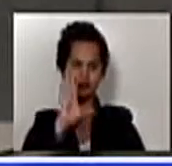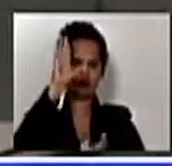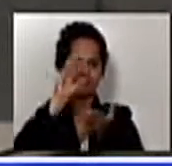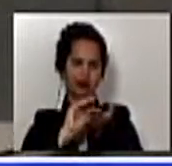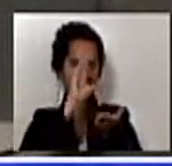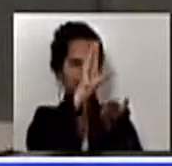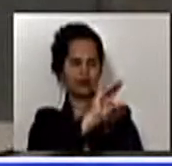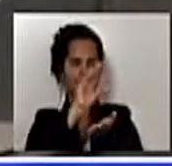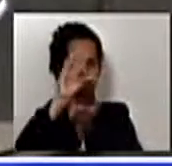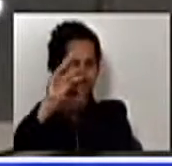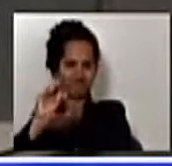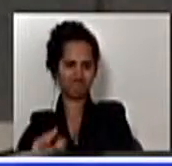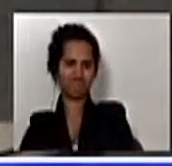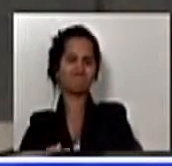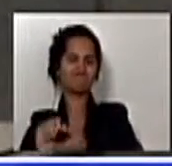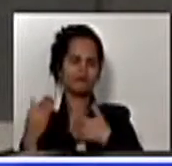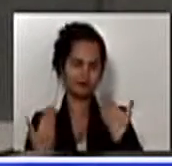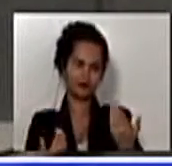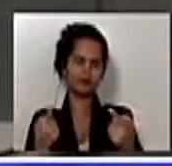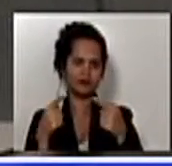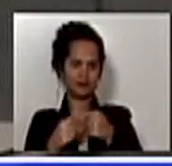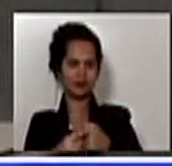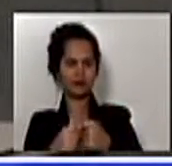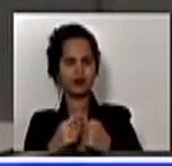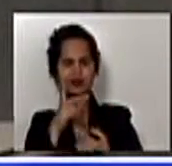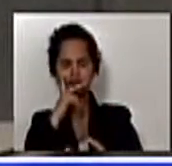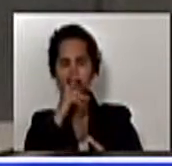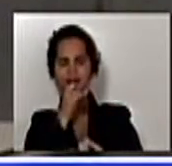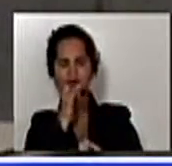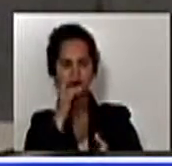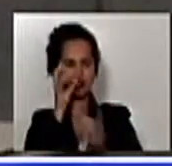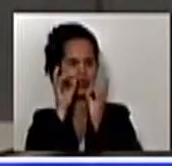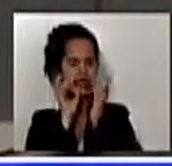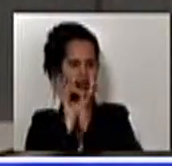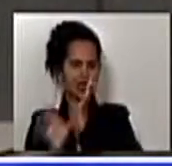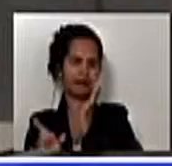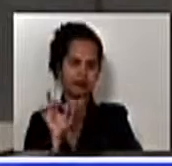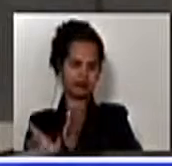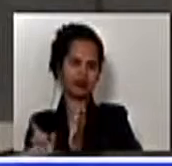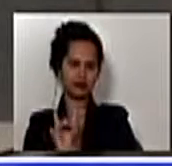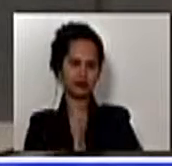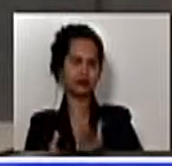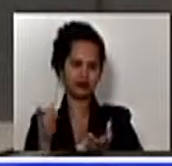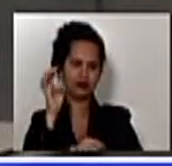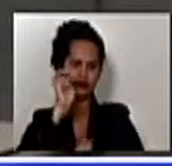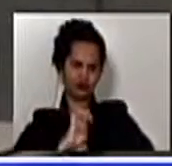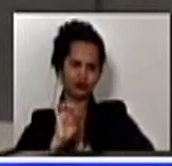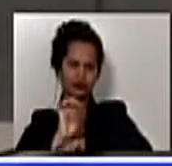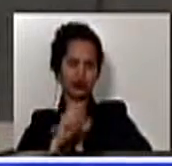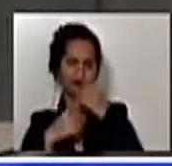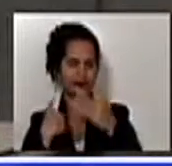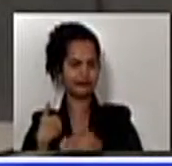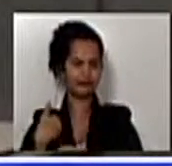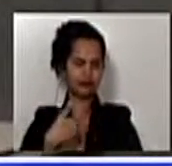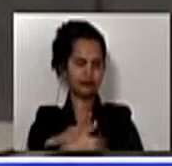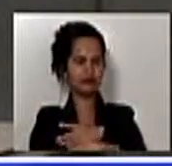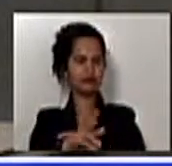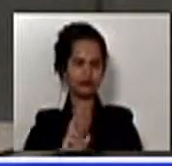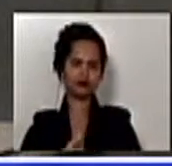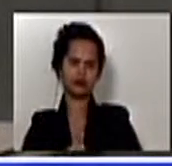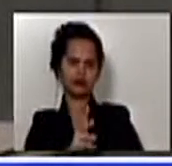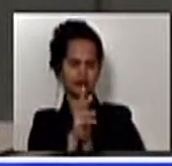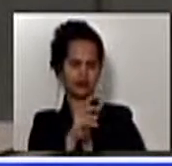pessoas que descontenta quando você elimina, não é, esses cargos. E o Estado, mesmo assim, ele continuou, não é,